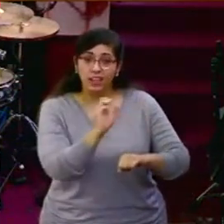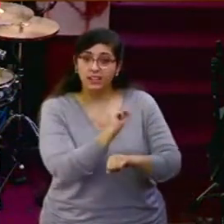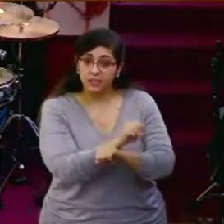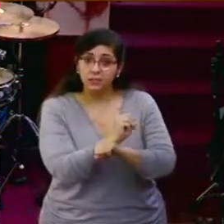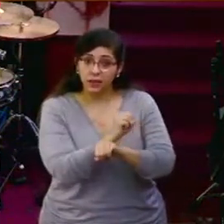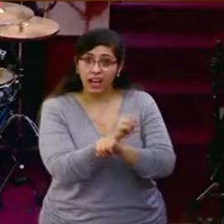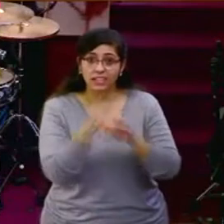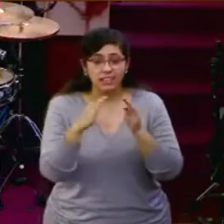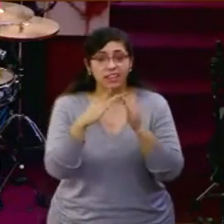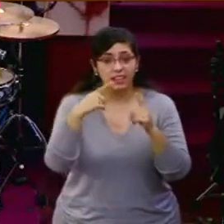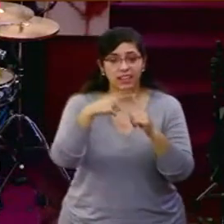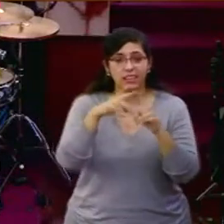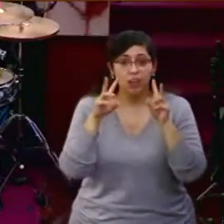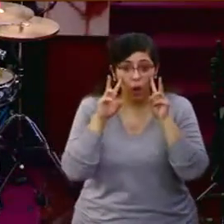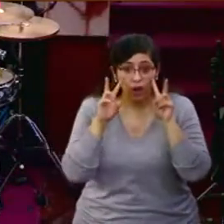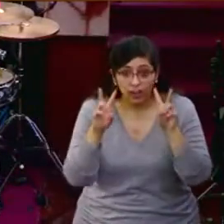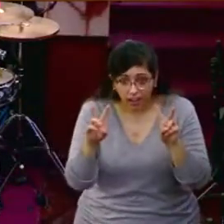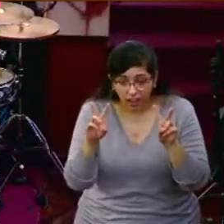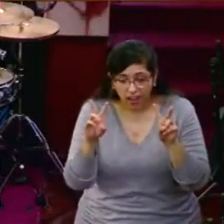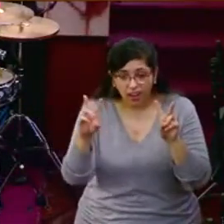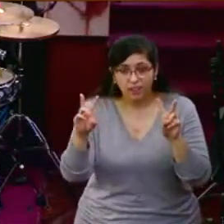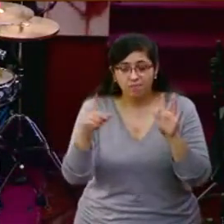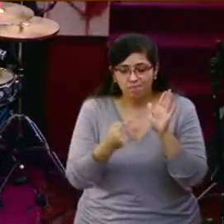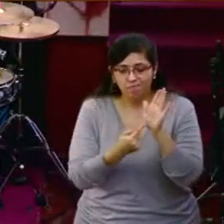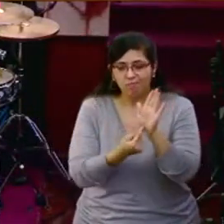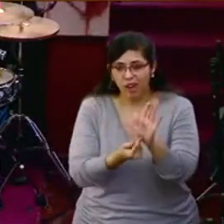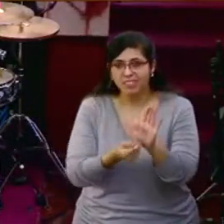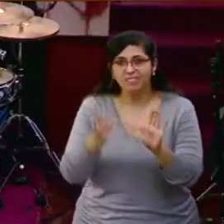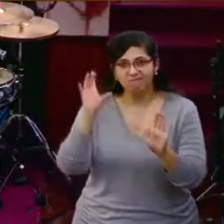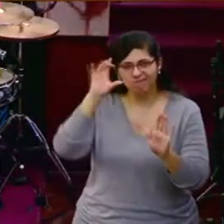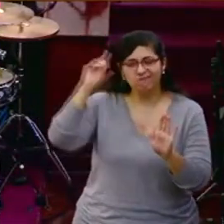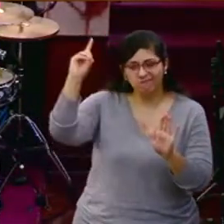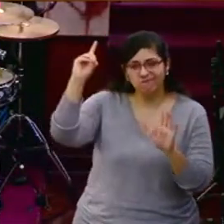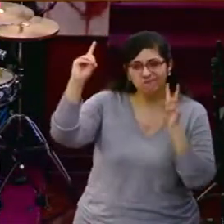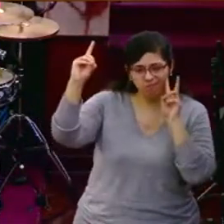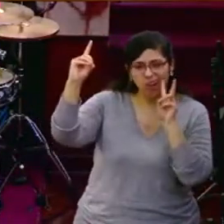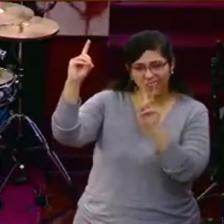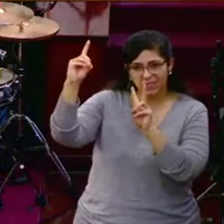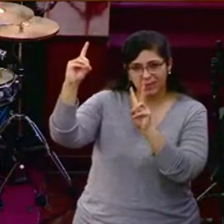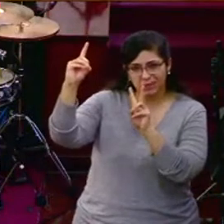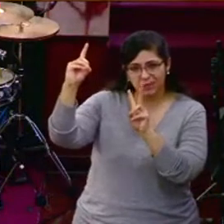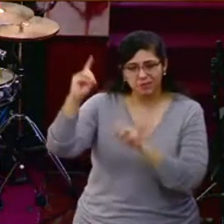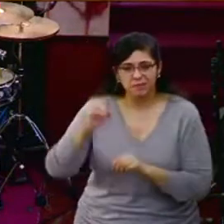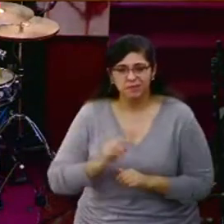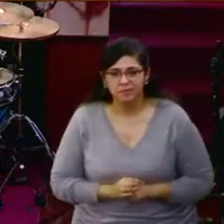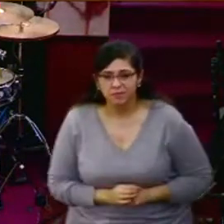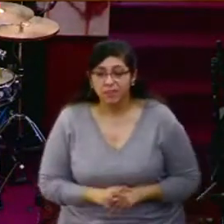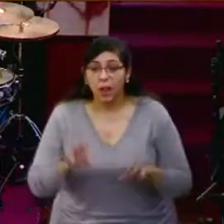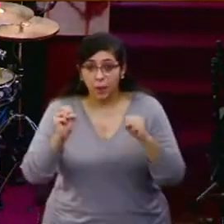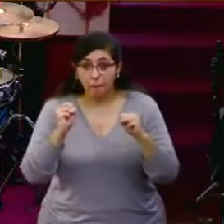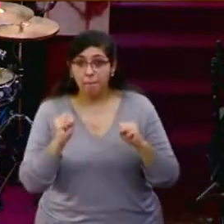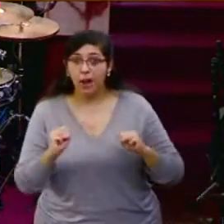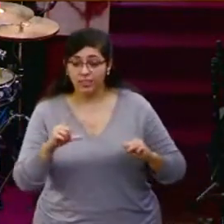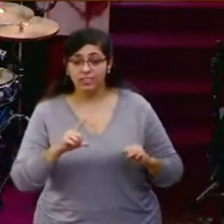igreja um olhar que contempla as coisas da parte de deus é uma igreja pode